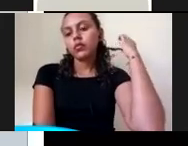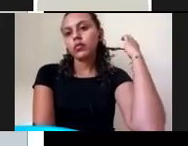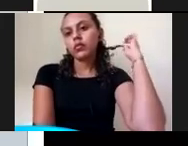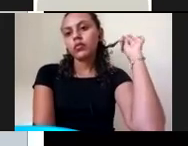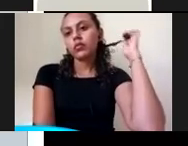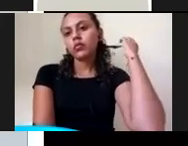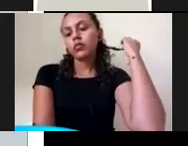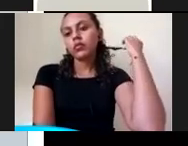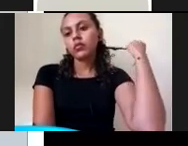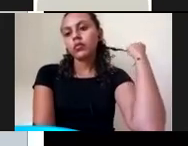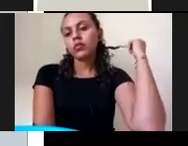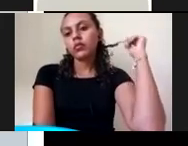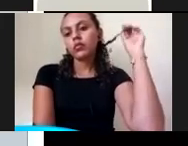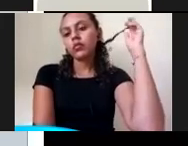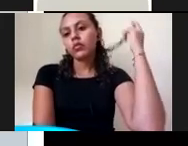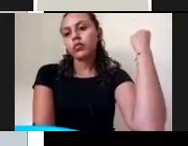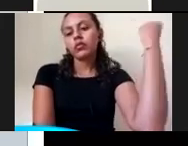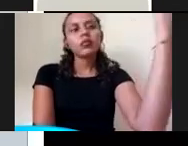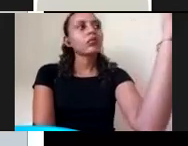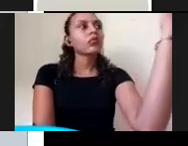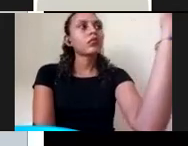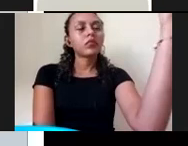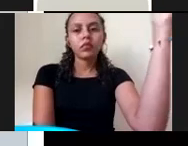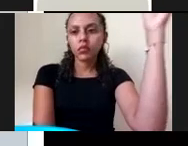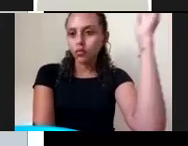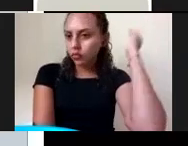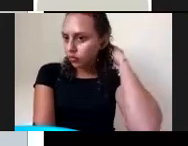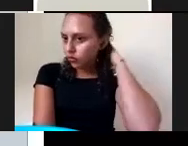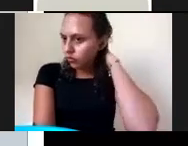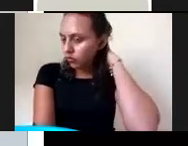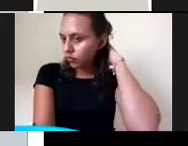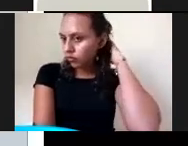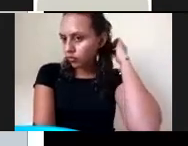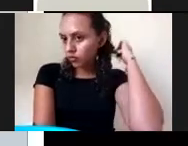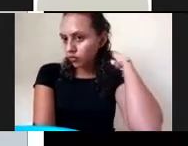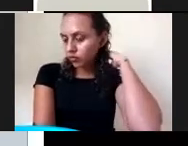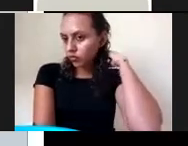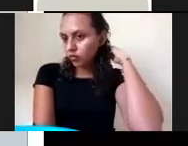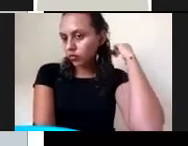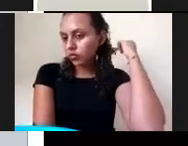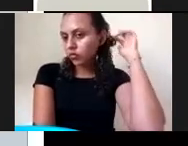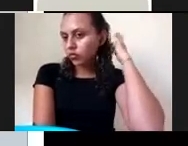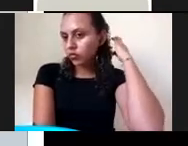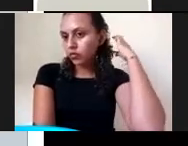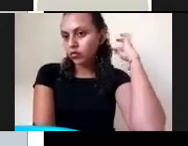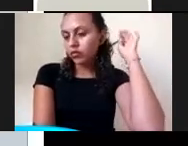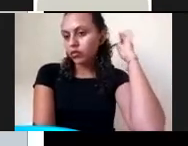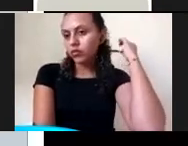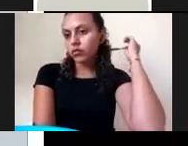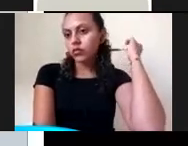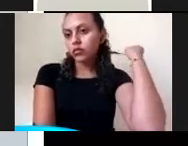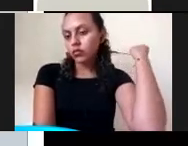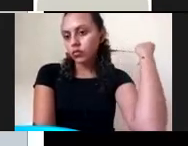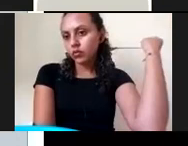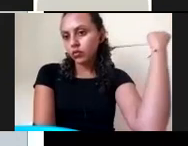gente vai avaliar o pós-operatório, né? A gente deve auscultar os sons, né? Porque algumas doenças